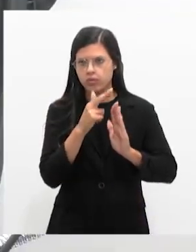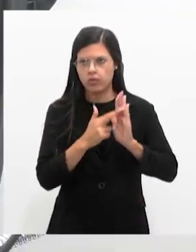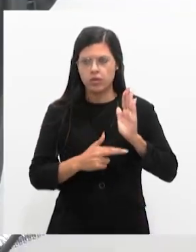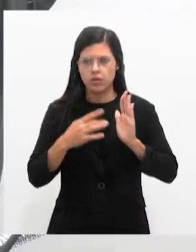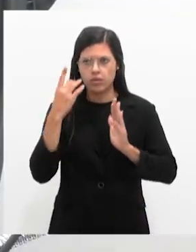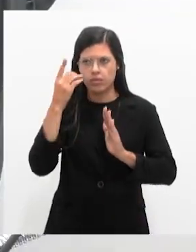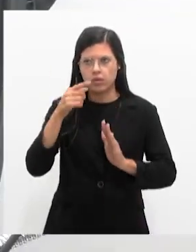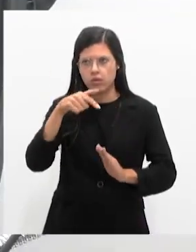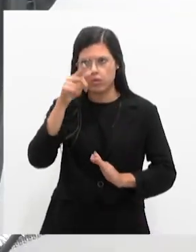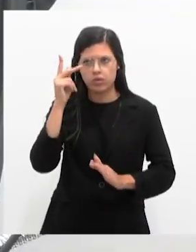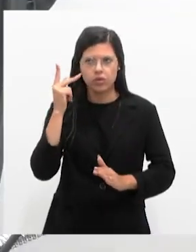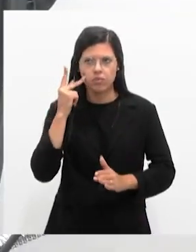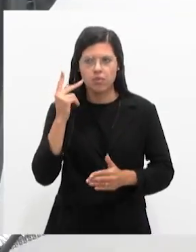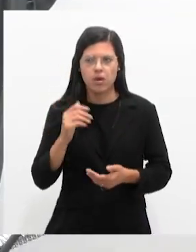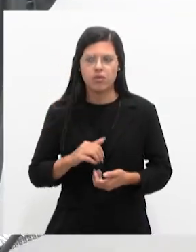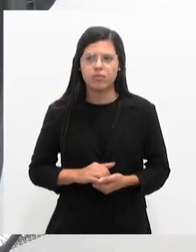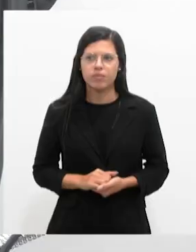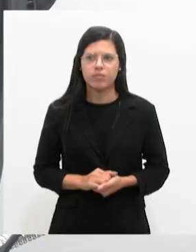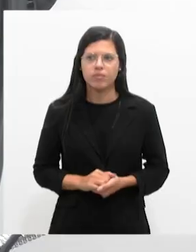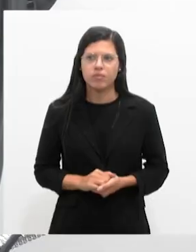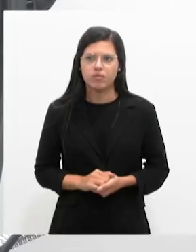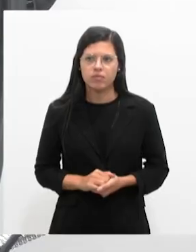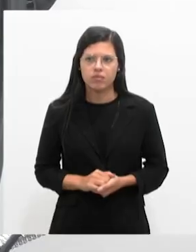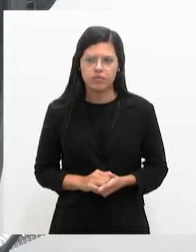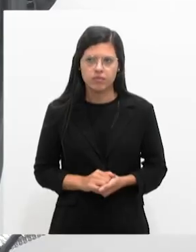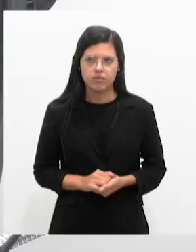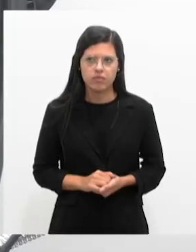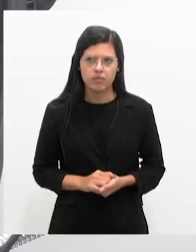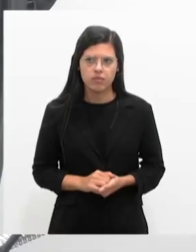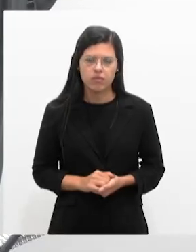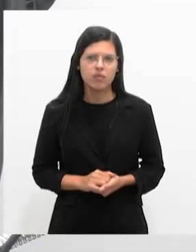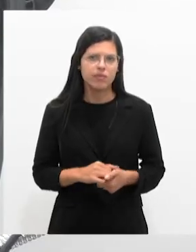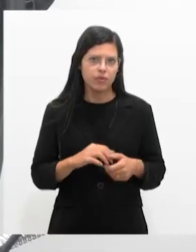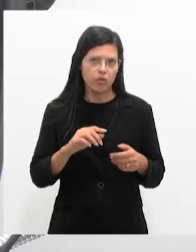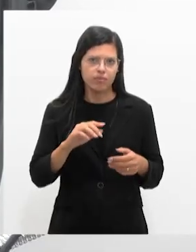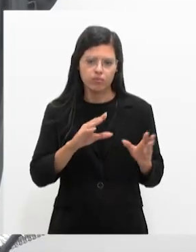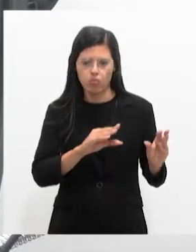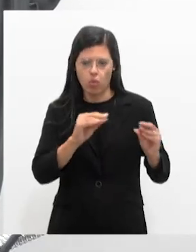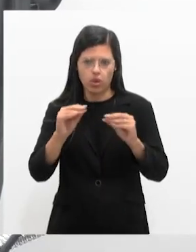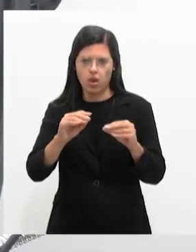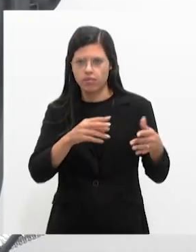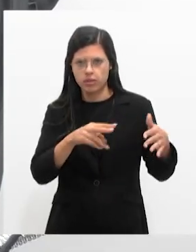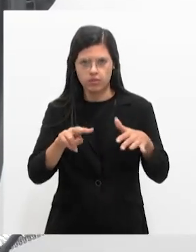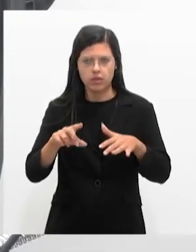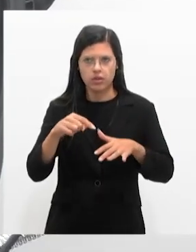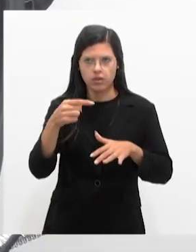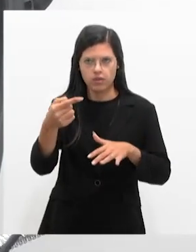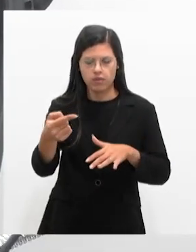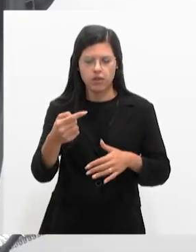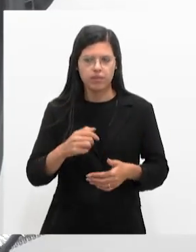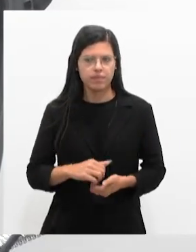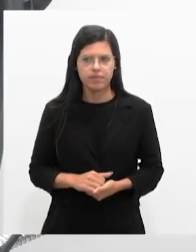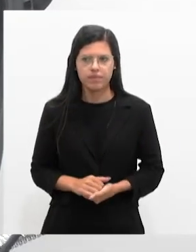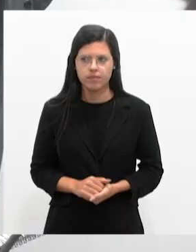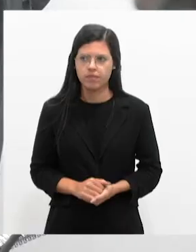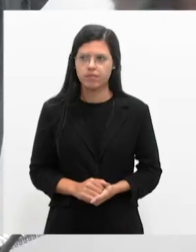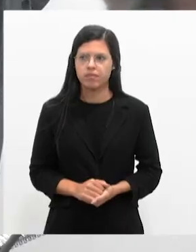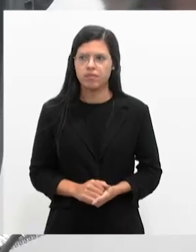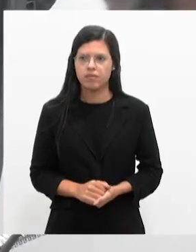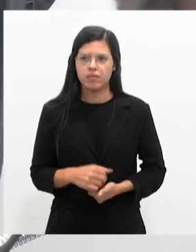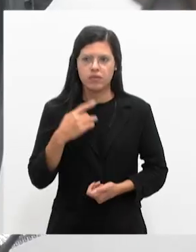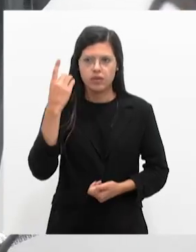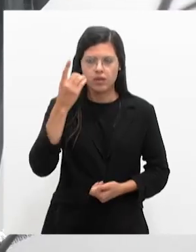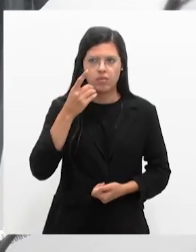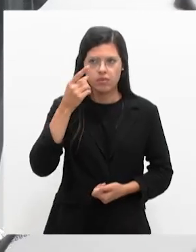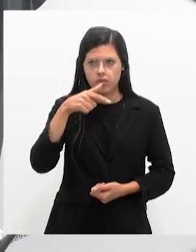Luiz Paulo. Vou postergar para a próxima sentada, porque o deputado Luiz Paulo pediu para não ler os